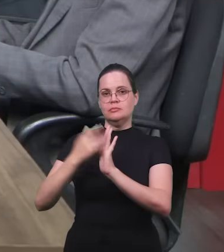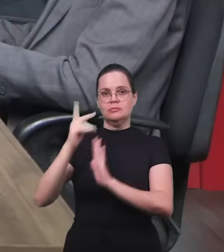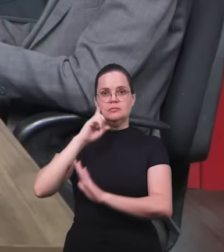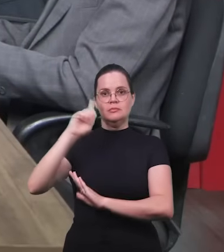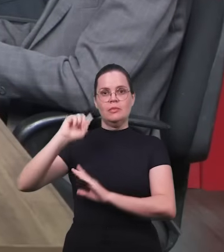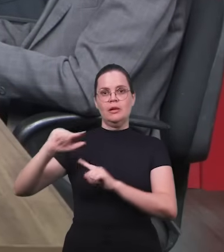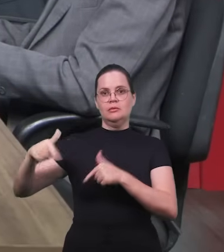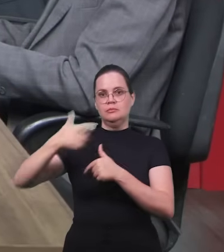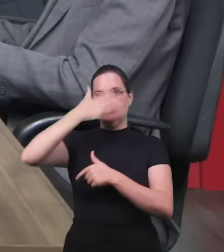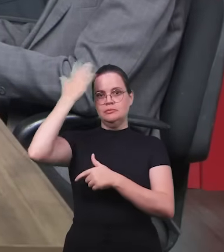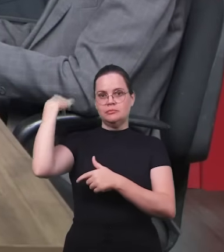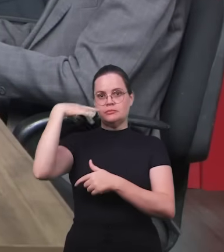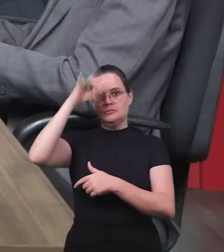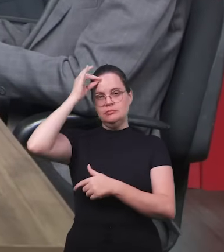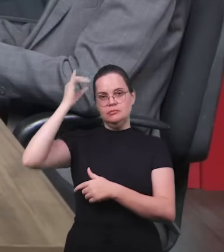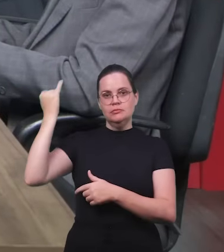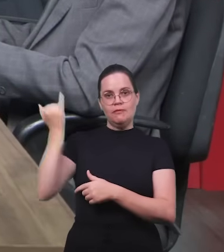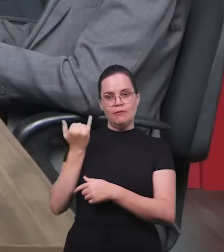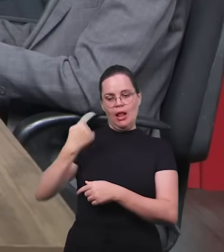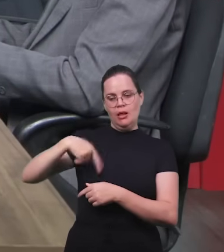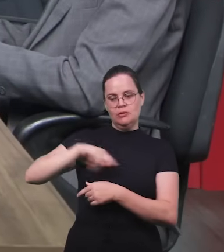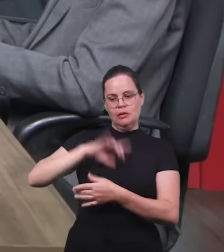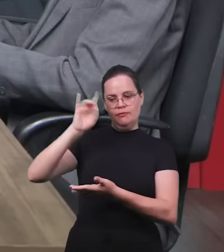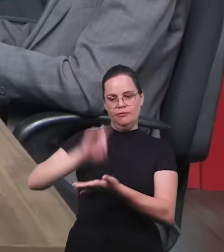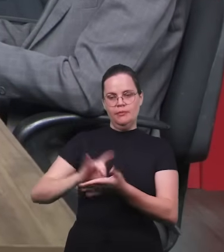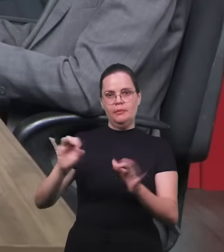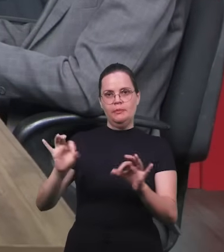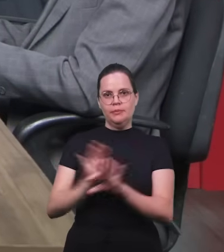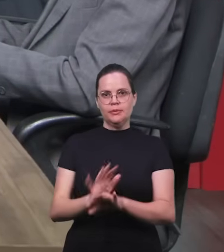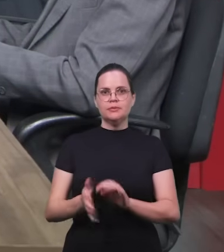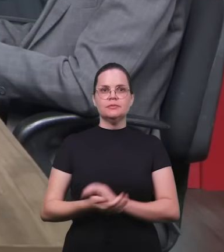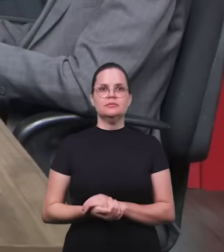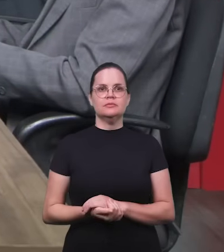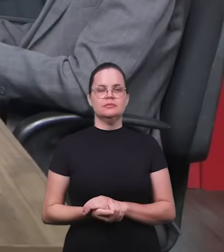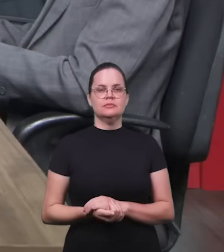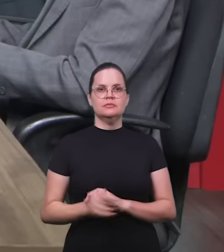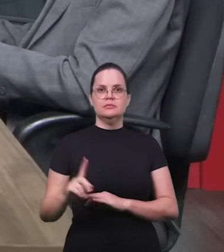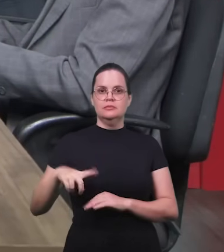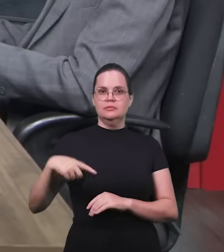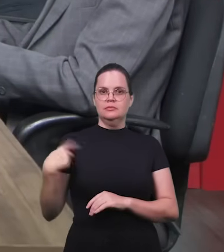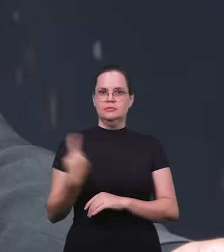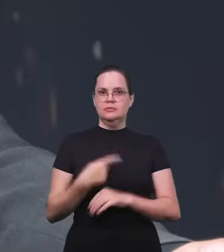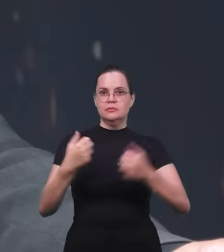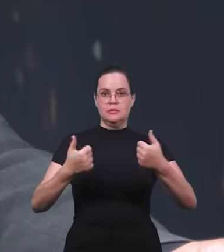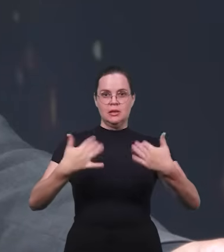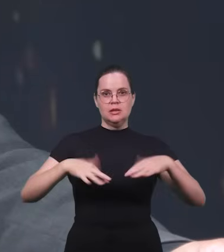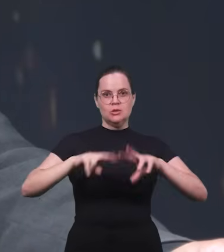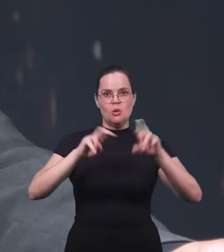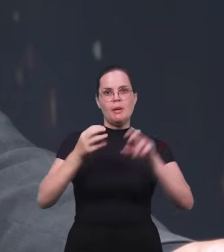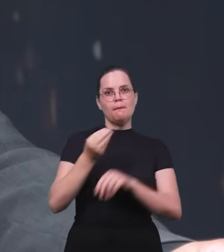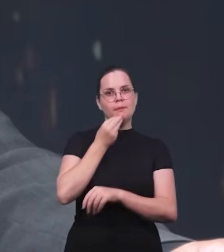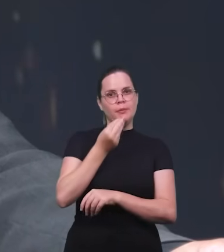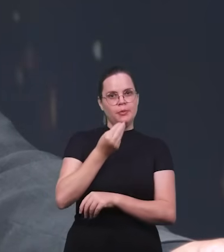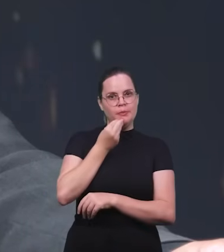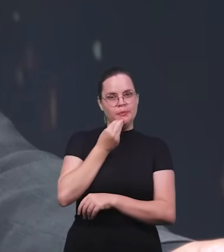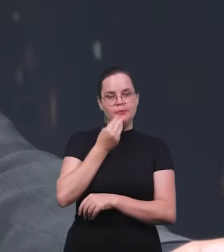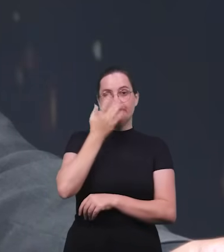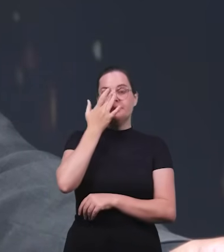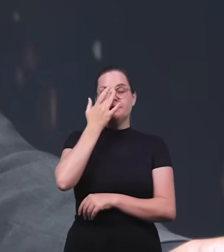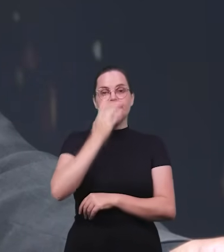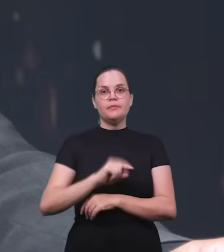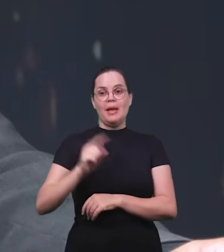que nos dá essa afirmação, né? Amém. E as pessoas pegam até isso a gente estava falando sobre a probabilidade, as pessoas pegam